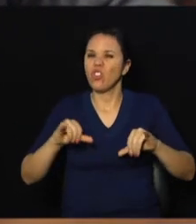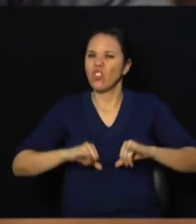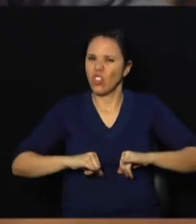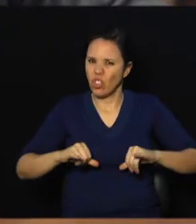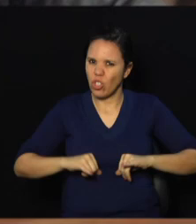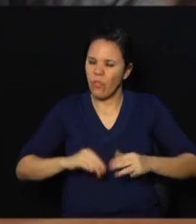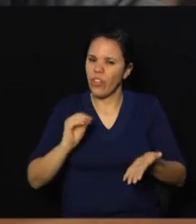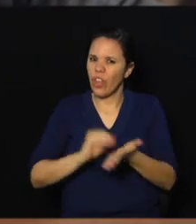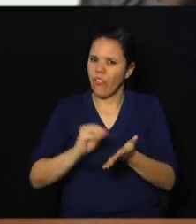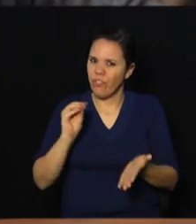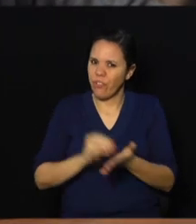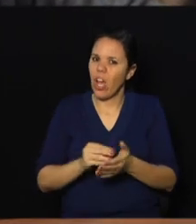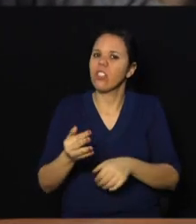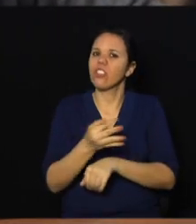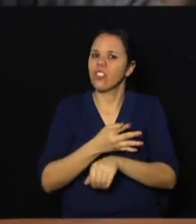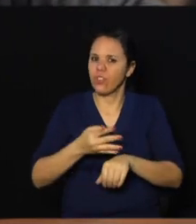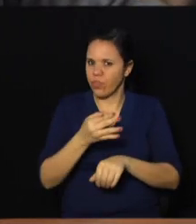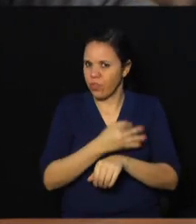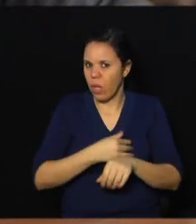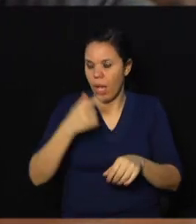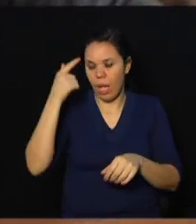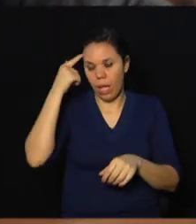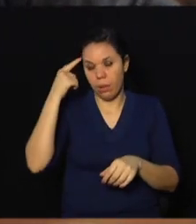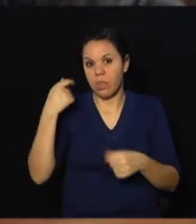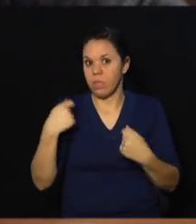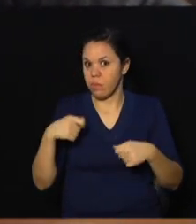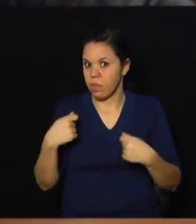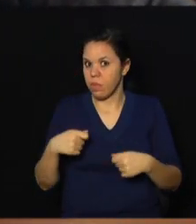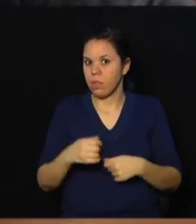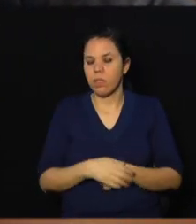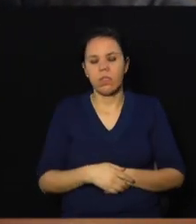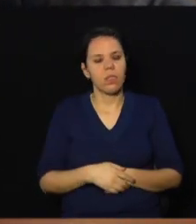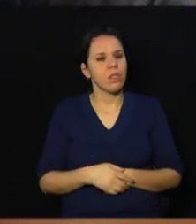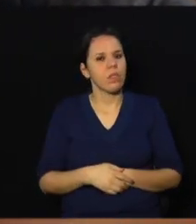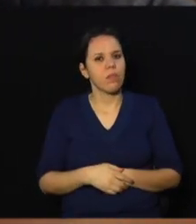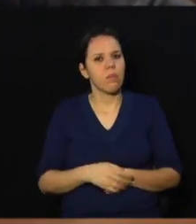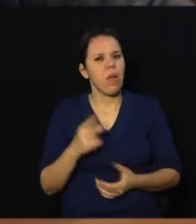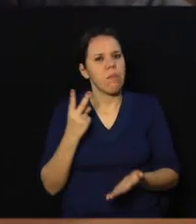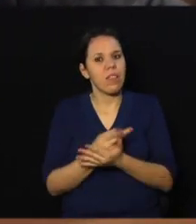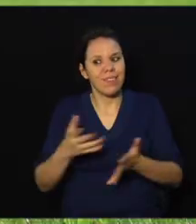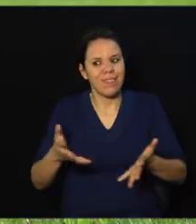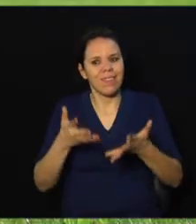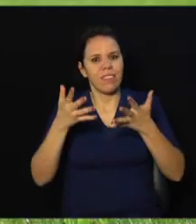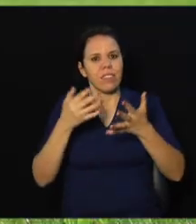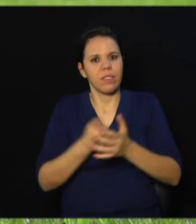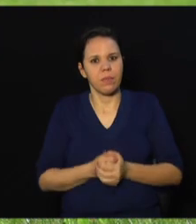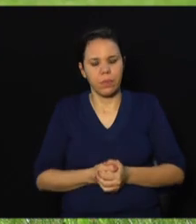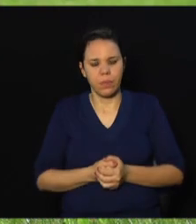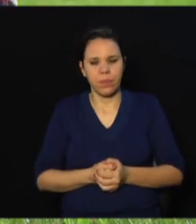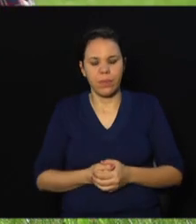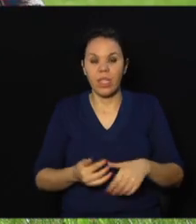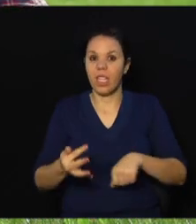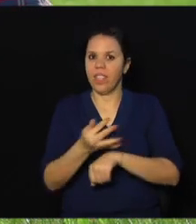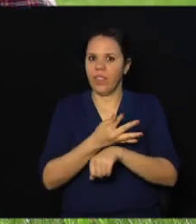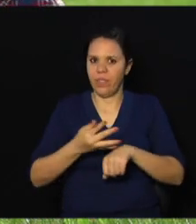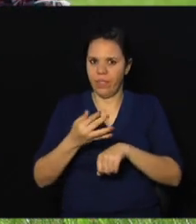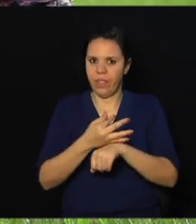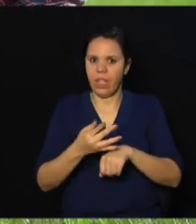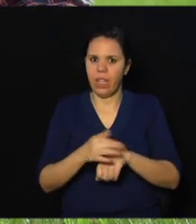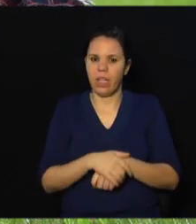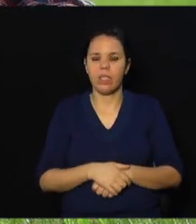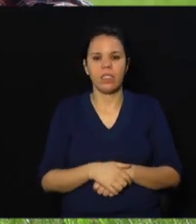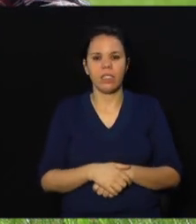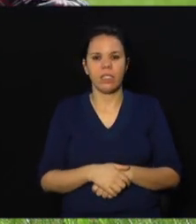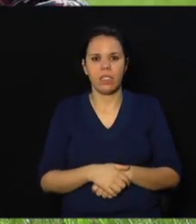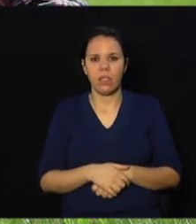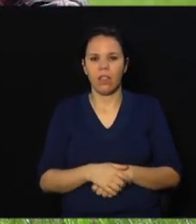de férias. Descansar a cabeça é necessário para manter a motivação. As férias permitem